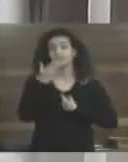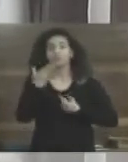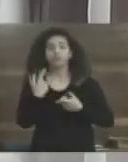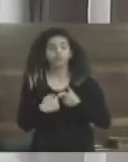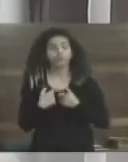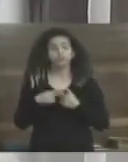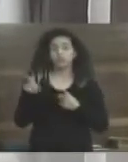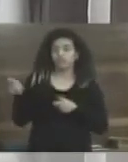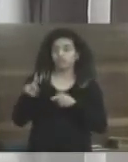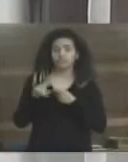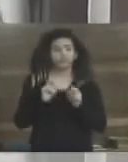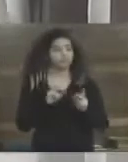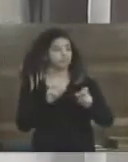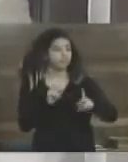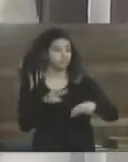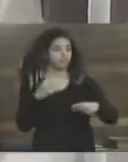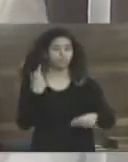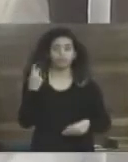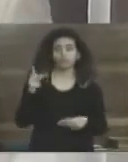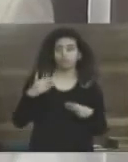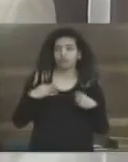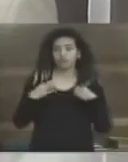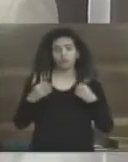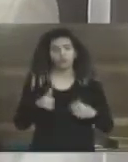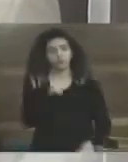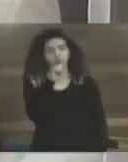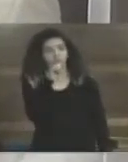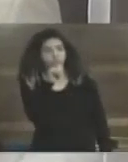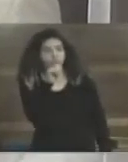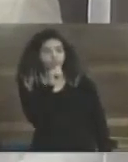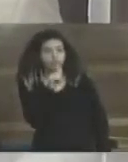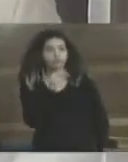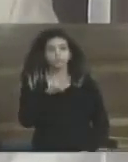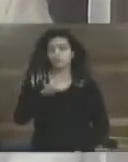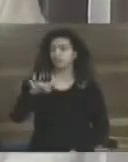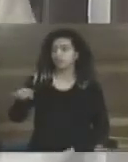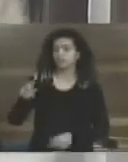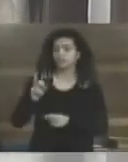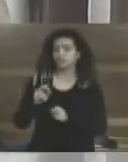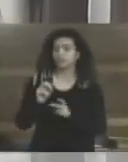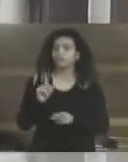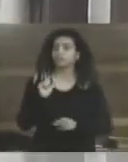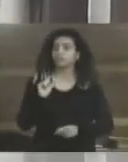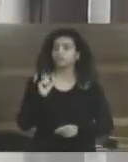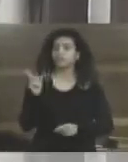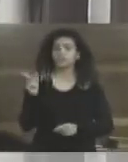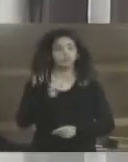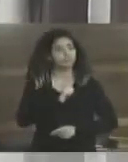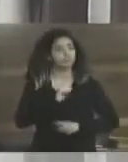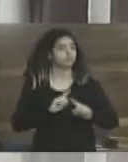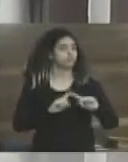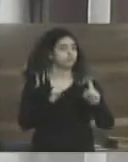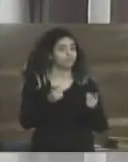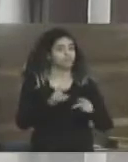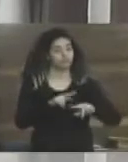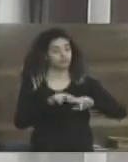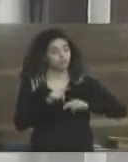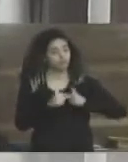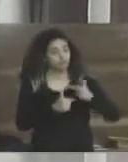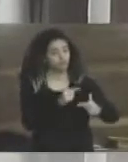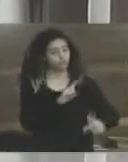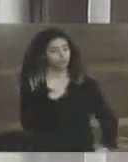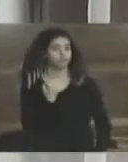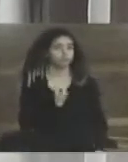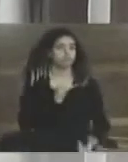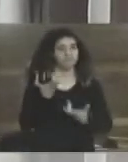você vai vender a sua roupa, você vai vender a sua bebida, você vai vender aquilo que você tem de mercadoria, mas através da nossa luta. Não